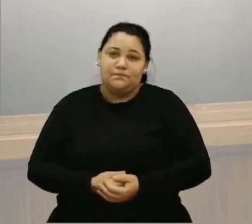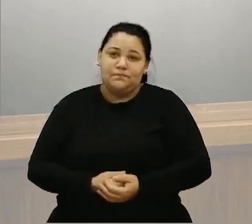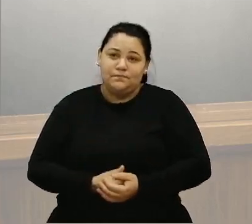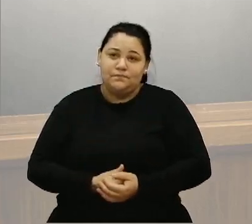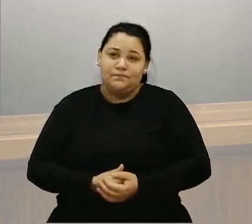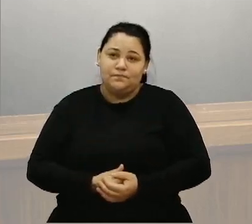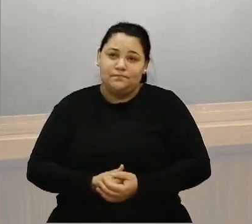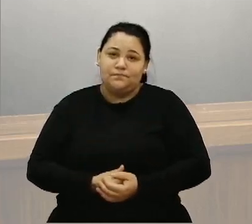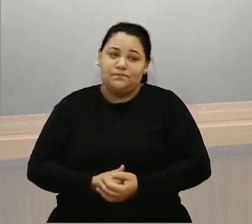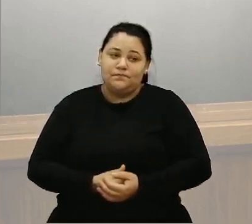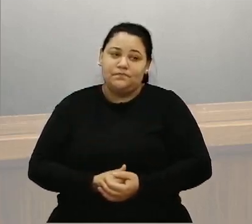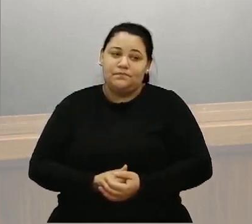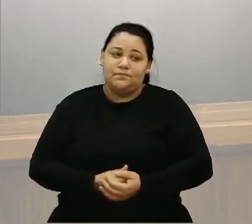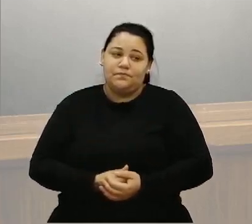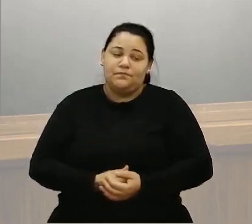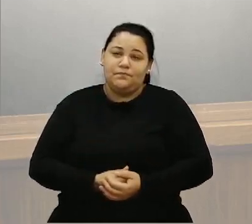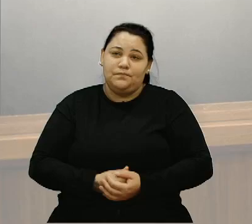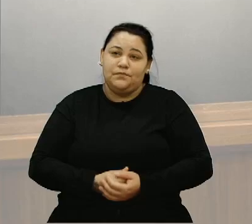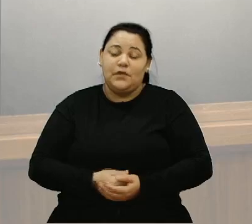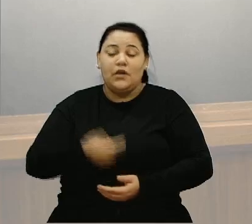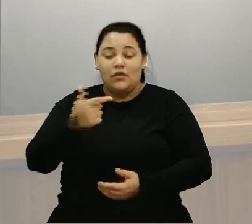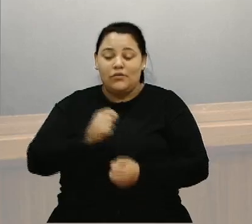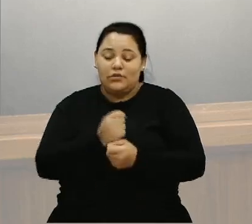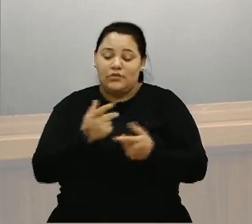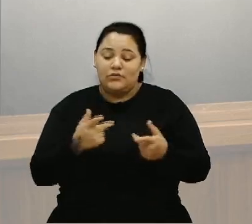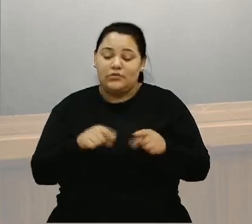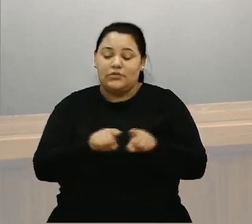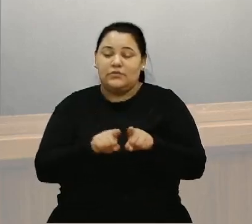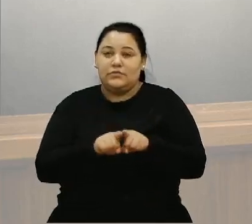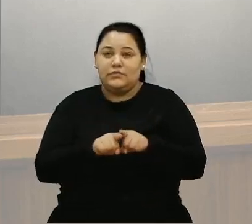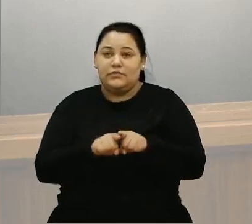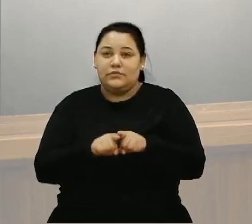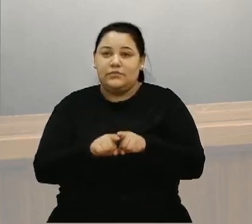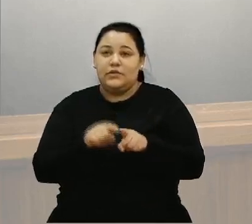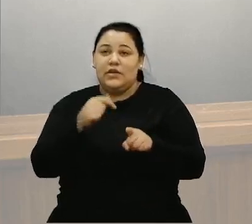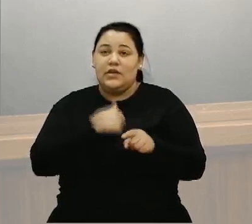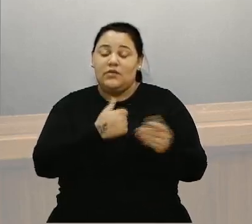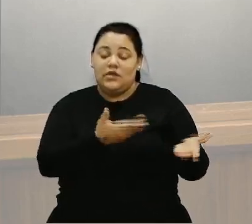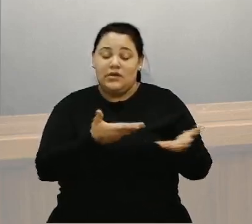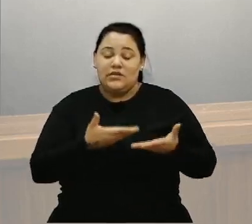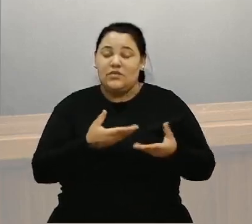questão específica, eu estou recebendo muitas